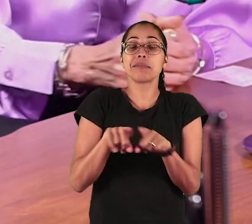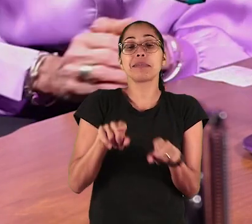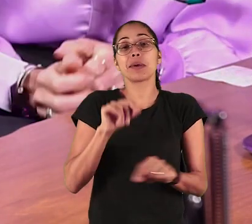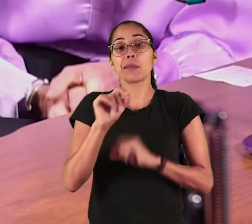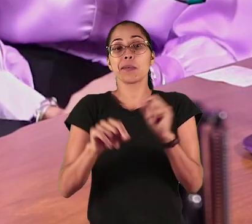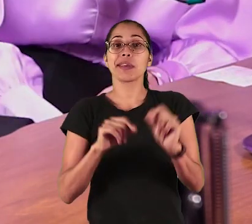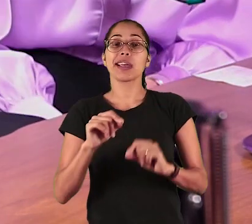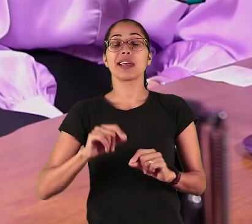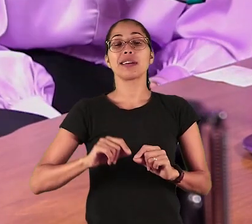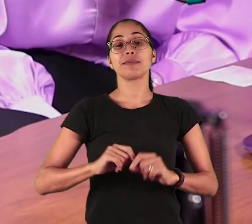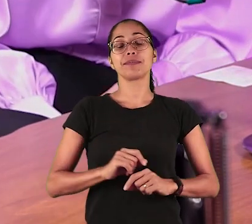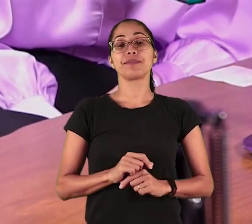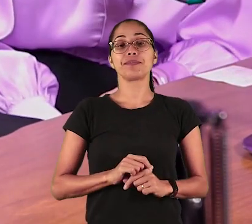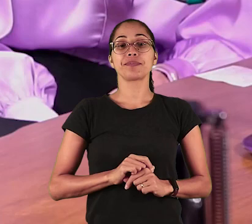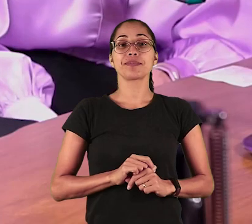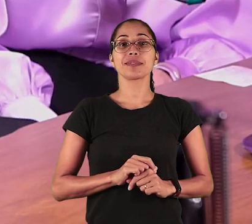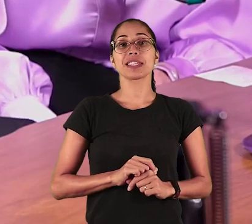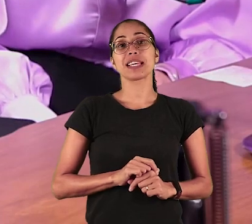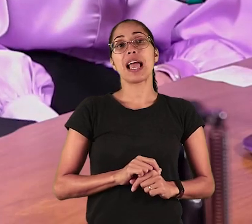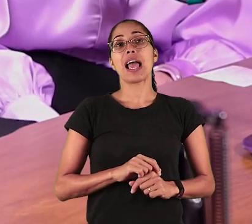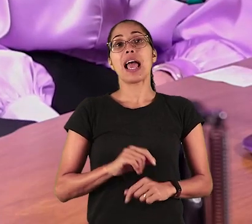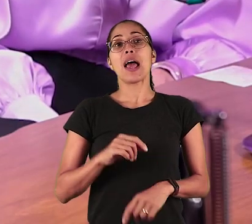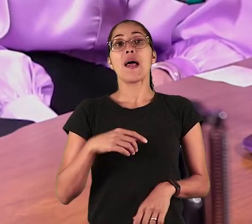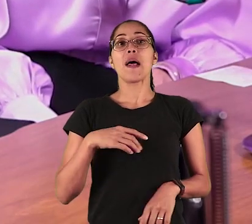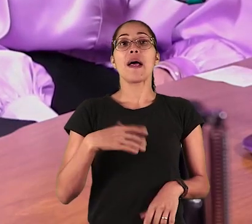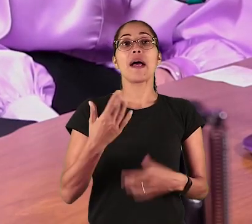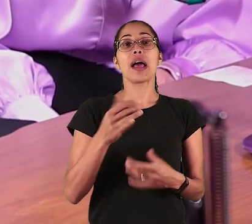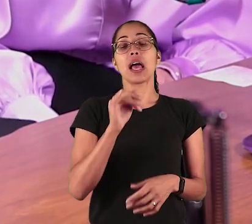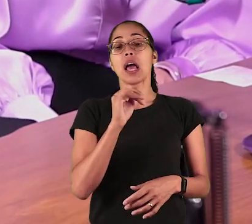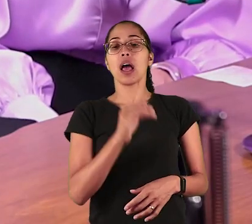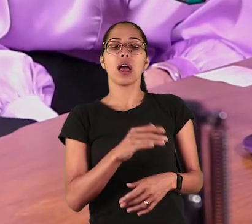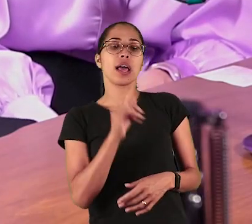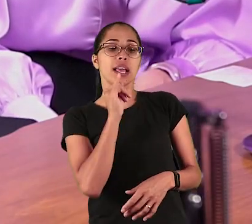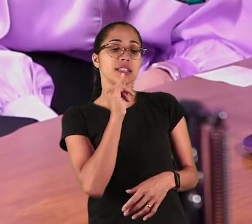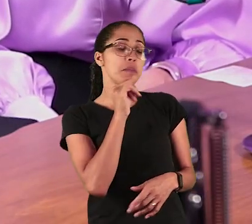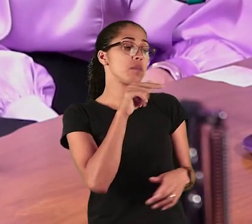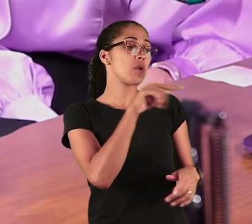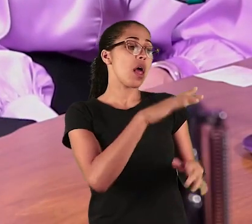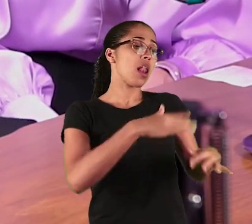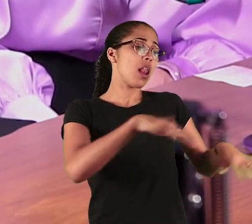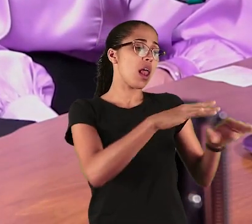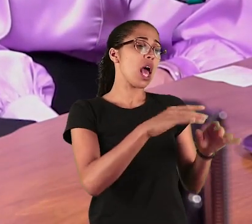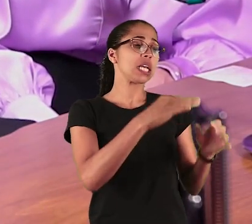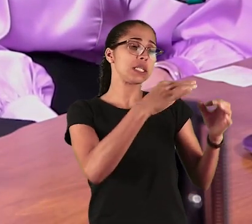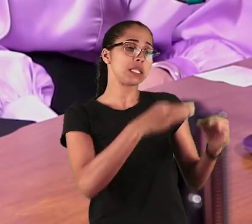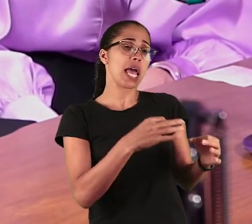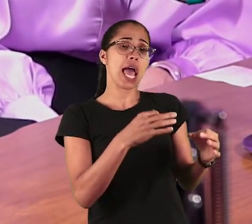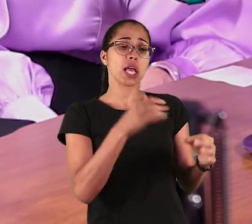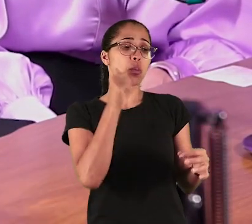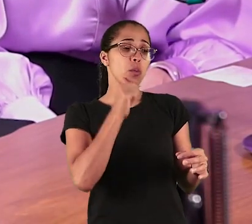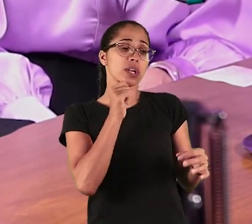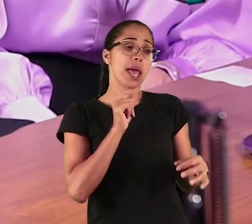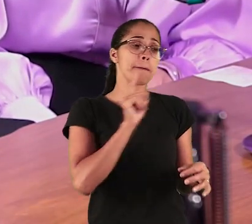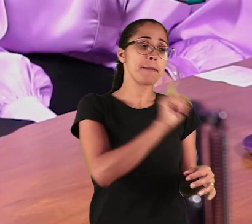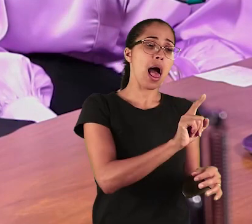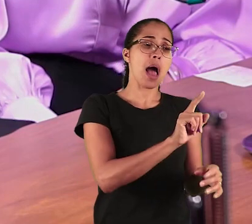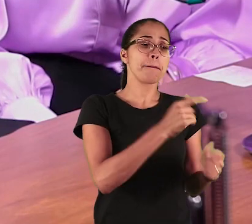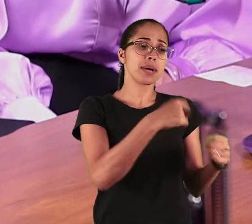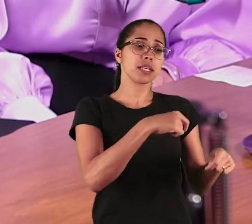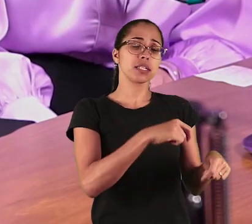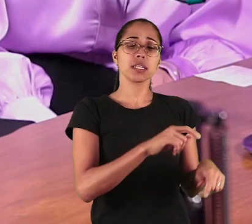a gente ser sempre colocada naquelas caixinhas de que isso é o bom que isso é o certo que a mulher tem que ir para cá